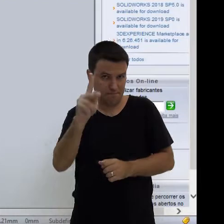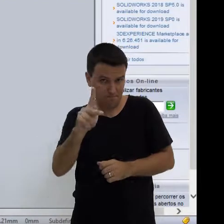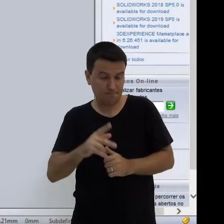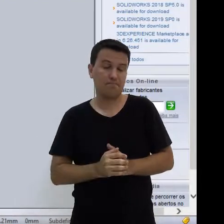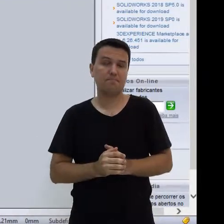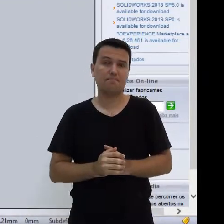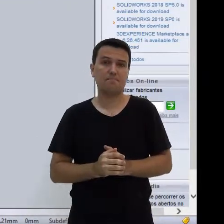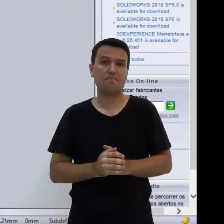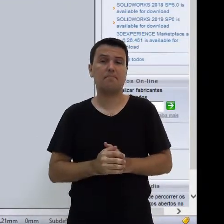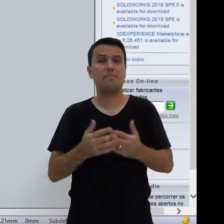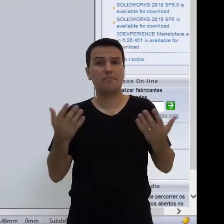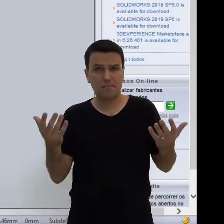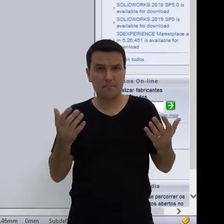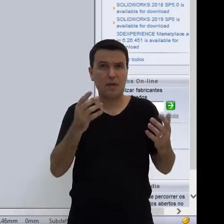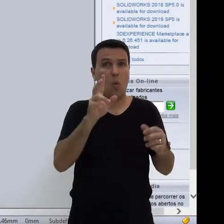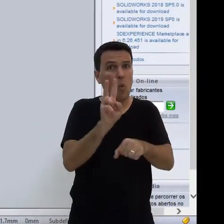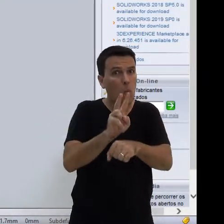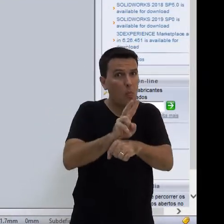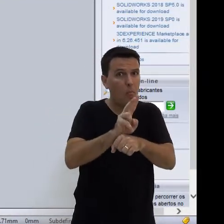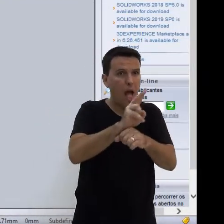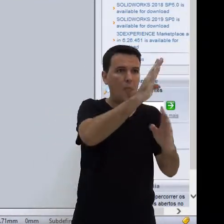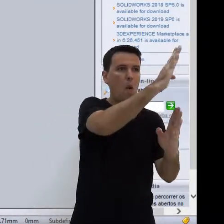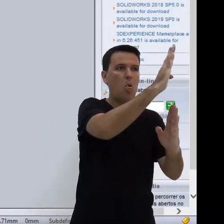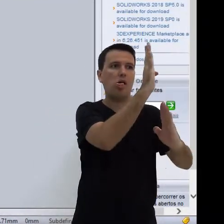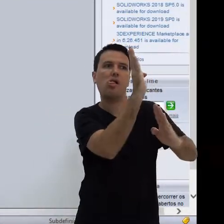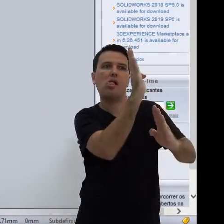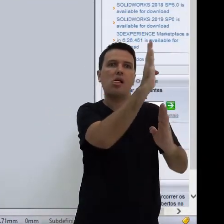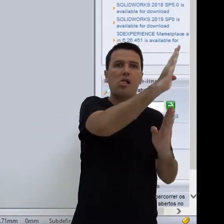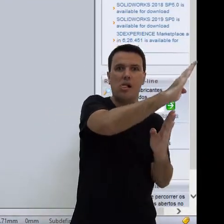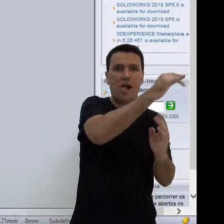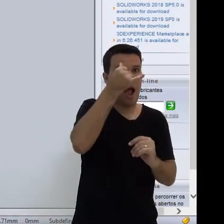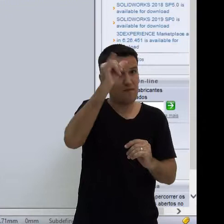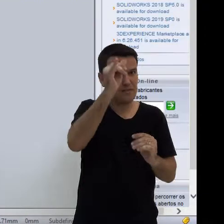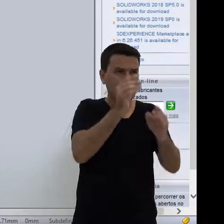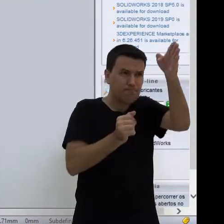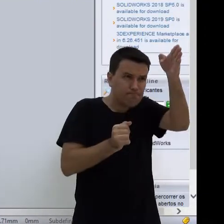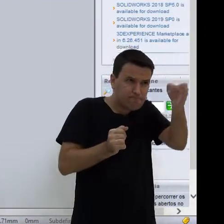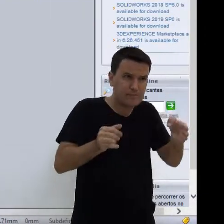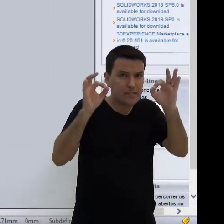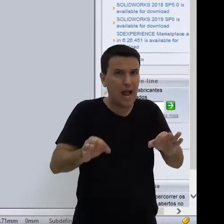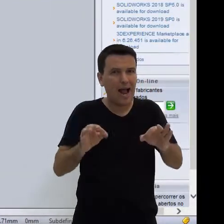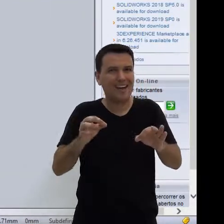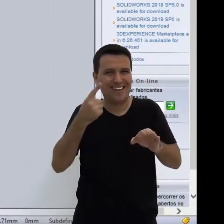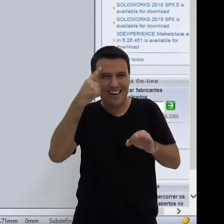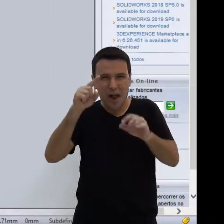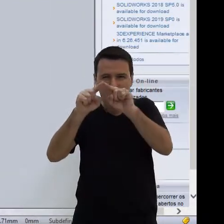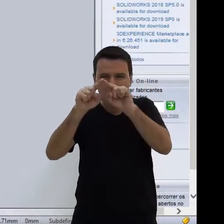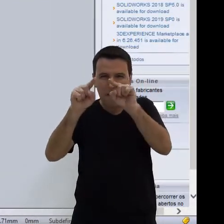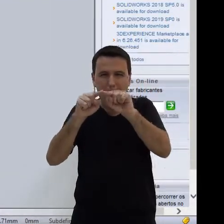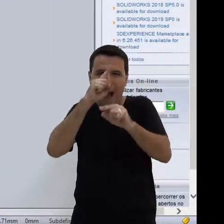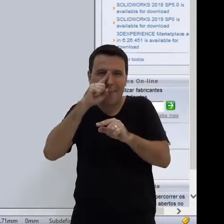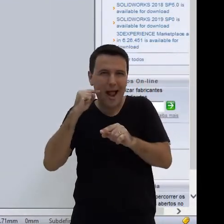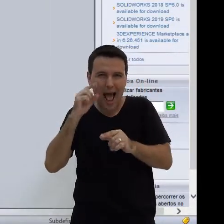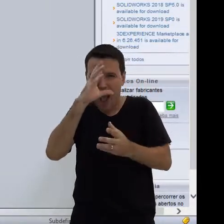tá? E nem para a direita, nem para a esquerda, que ela seja vertical. Aparece o símbolo amarelo, então você dá